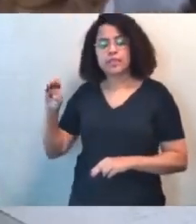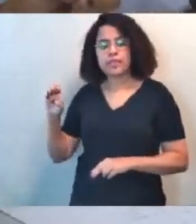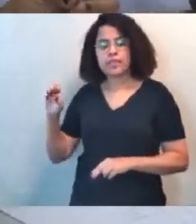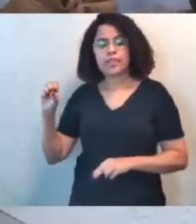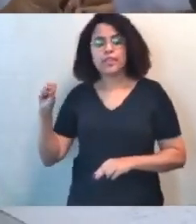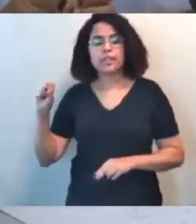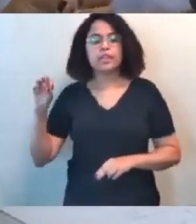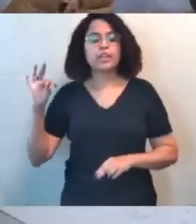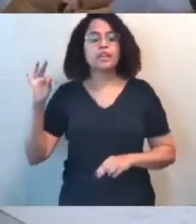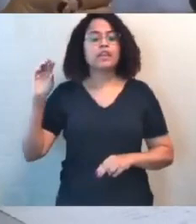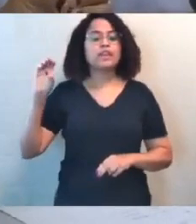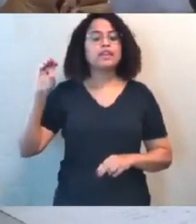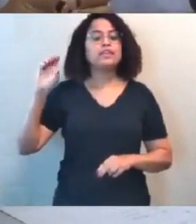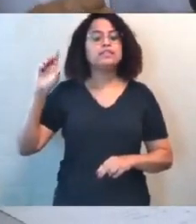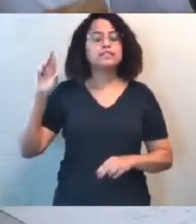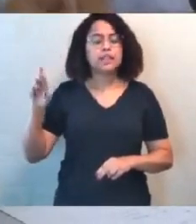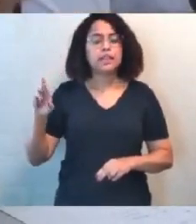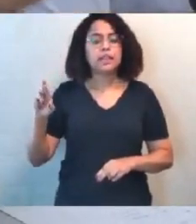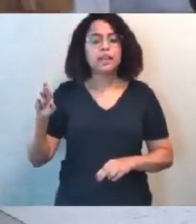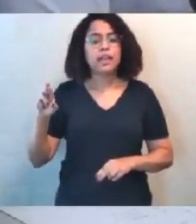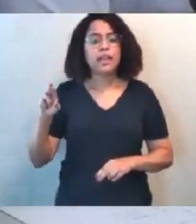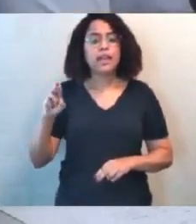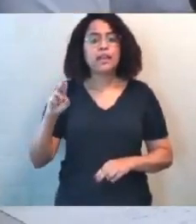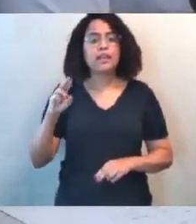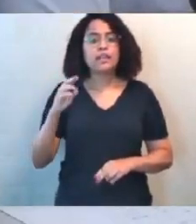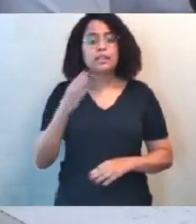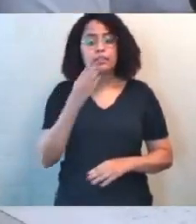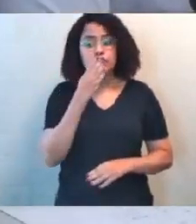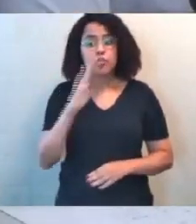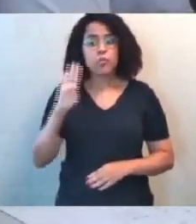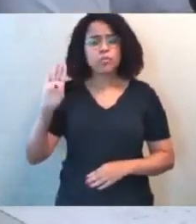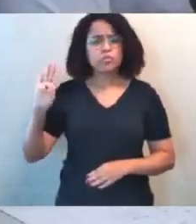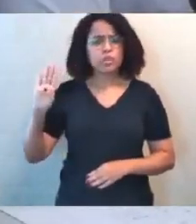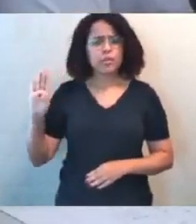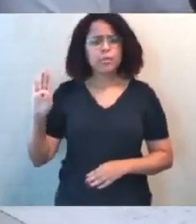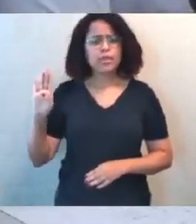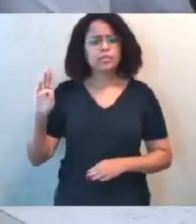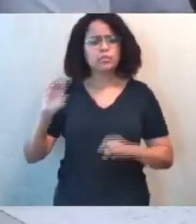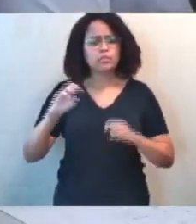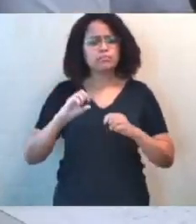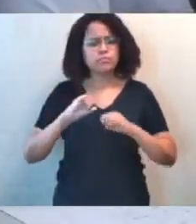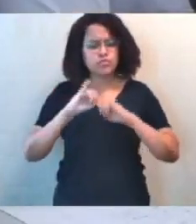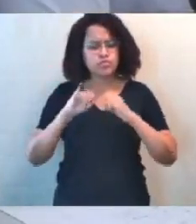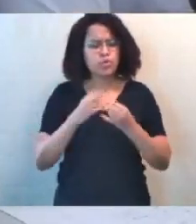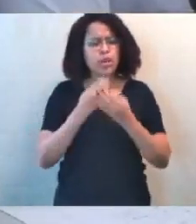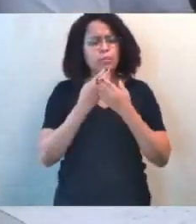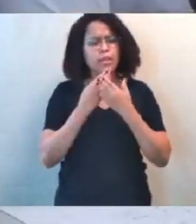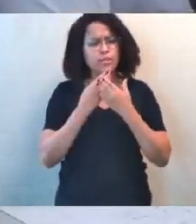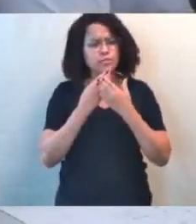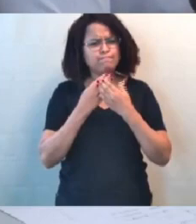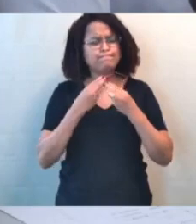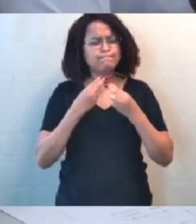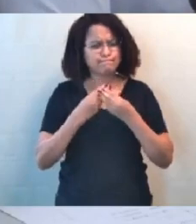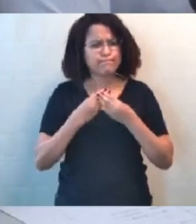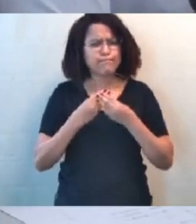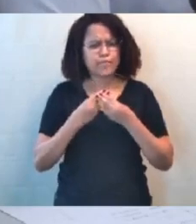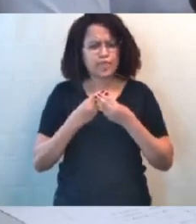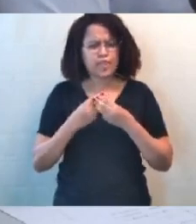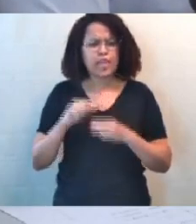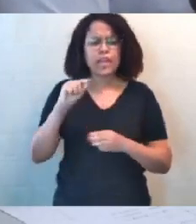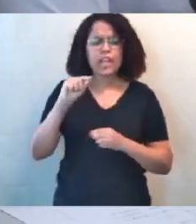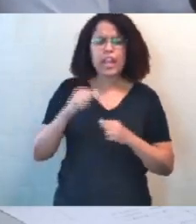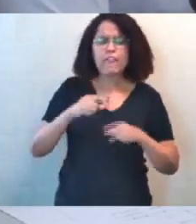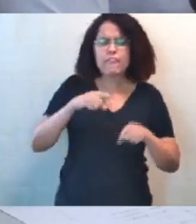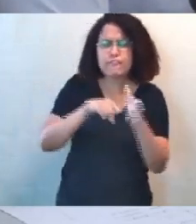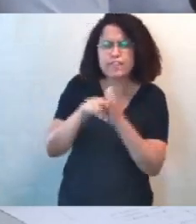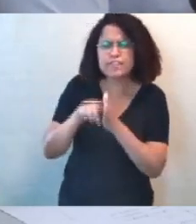falso testemunho aqui. Ela falou que fiscaliza os ônibus, que ela é uma diretora operacional e que ela tem